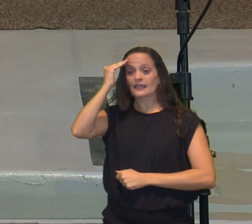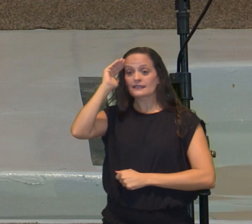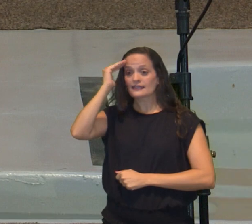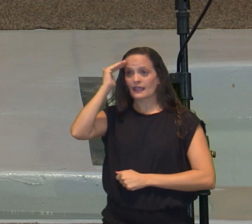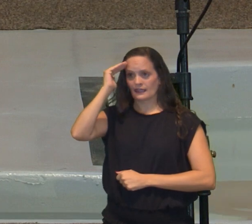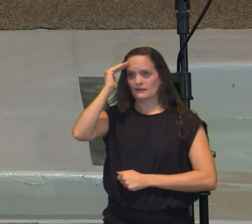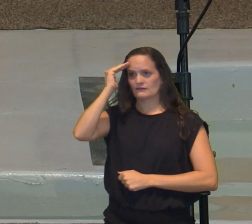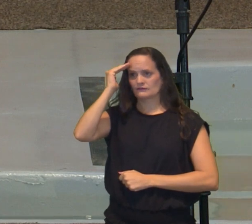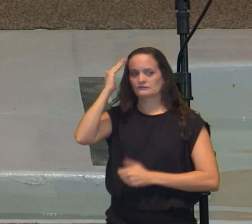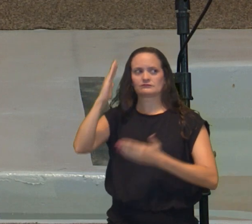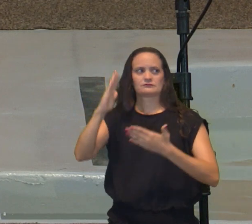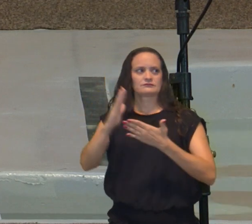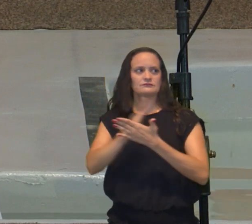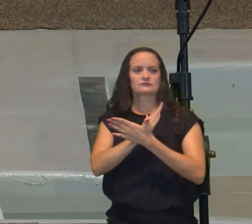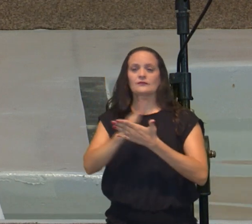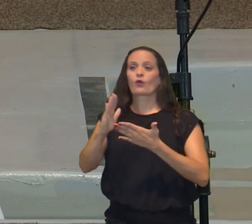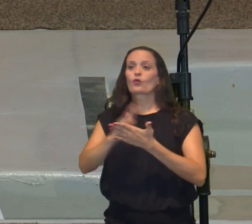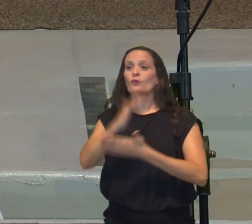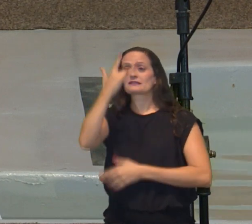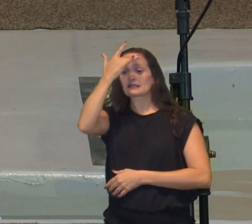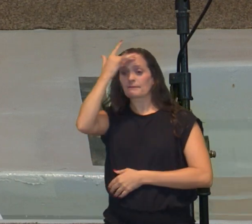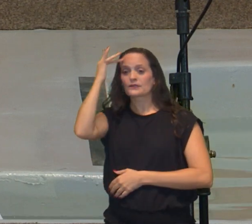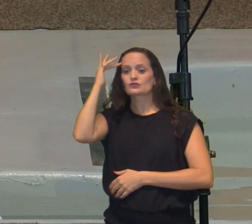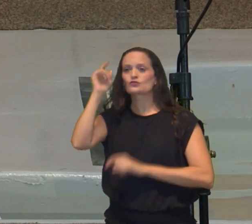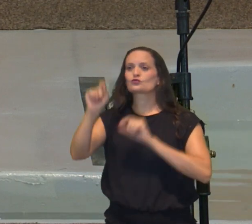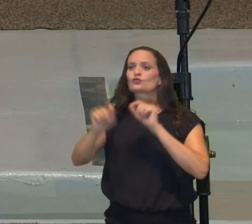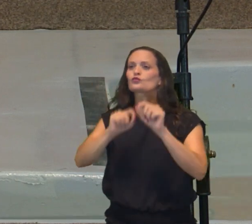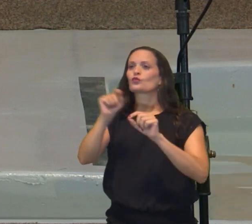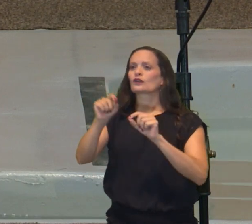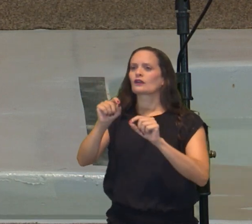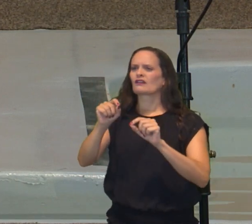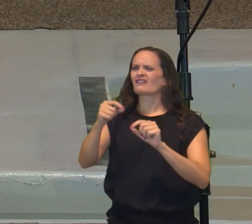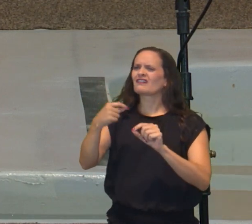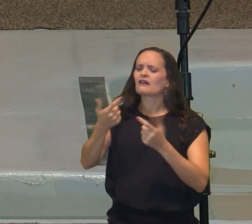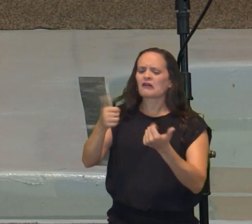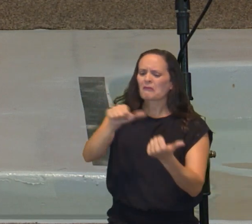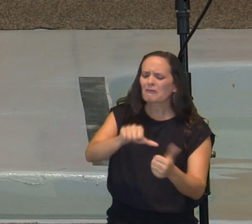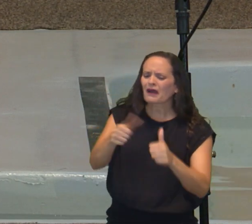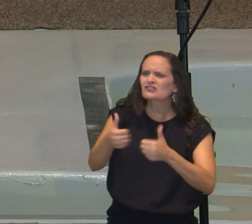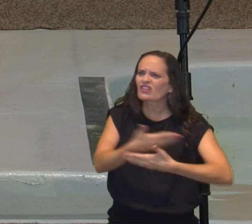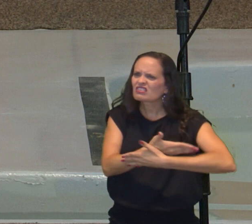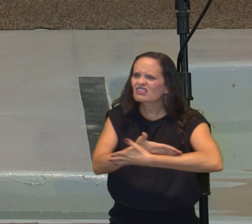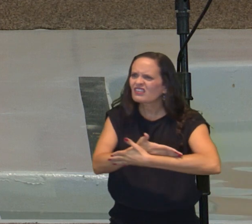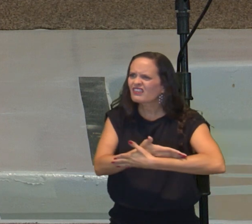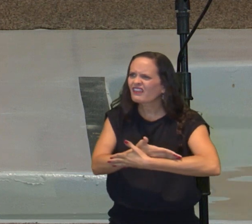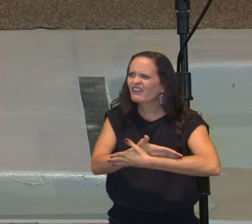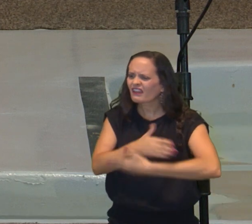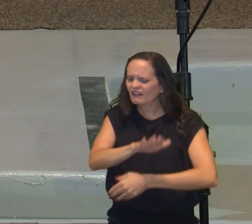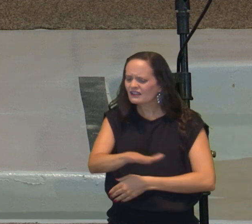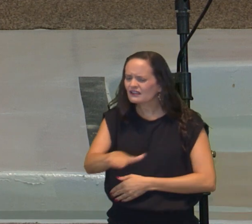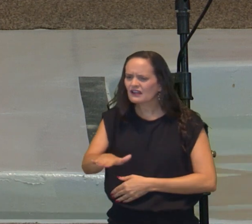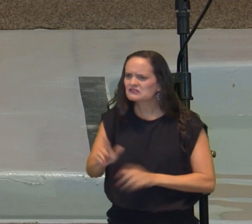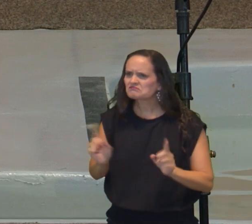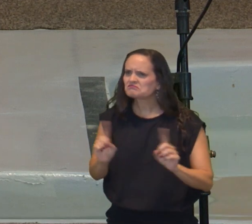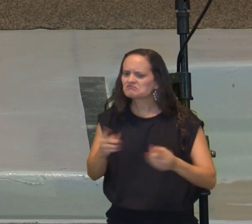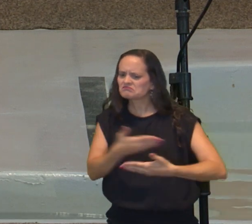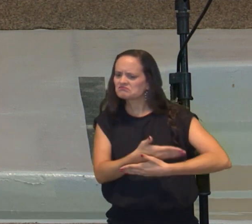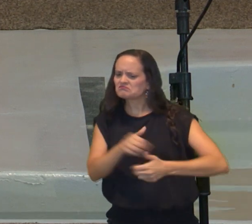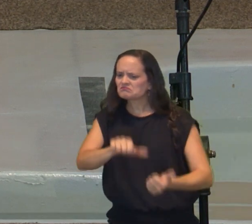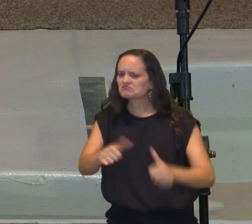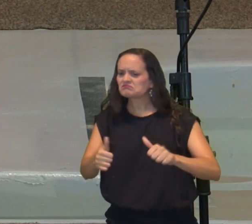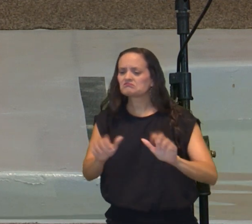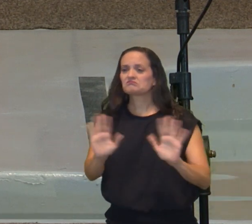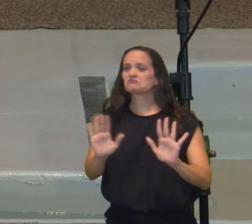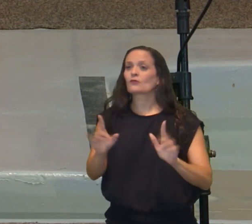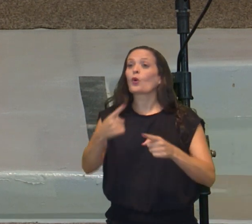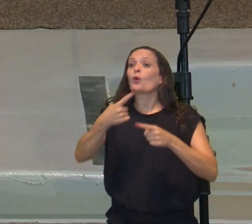talvez algumas pessoas, por que nós não batizamos bebês ou crianças? Porque o Evangelho de Jesus Cristo,